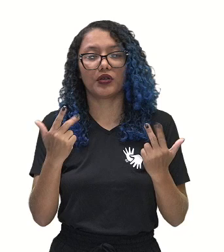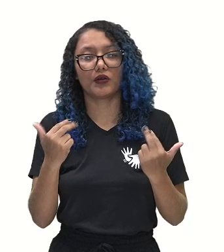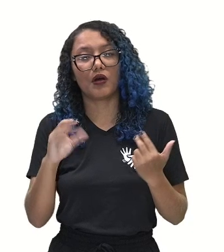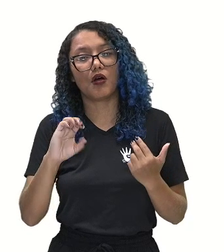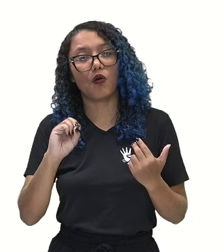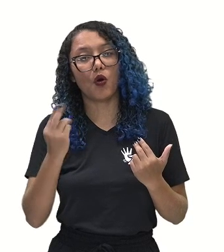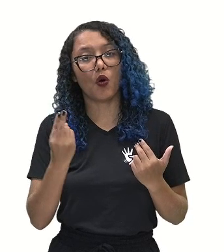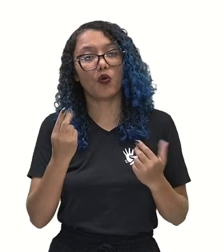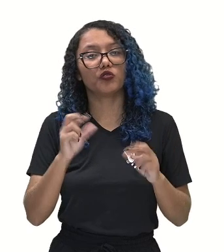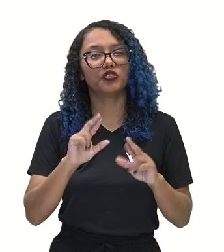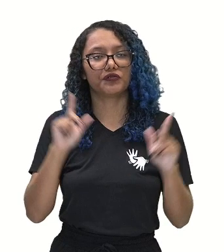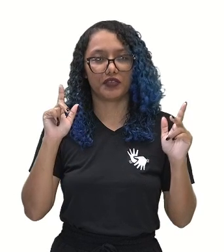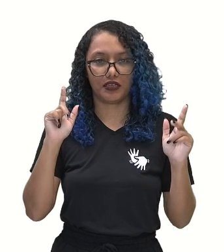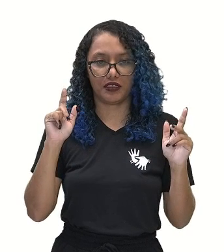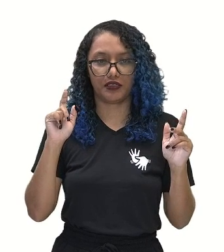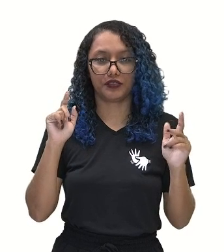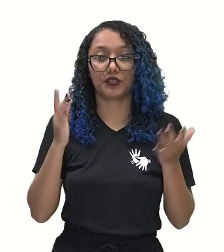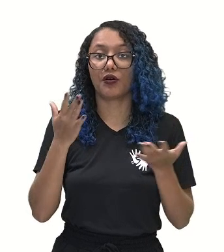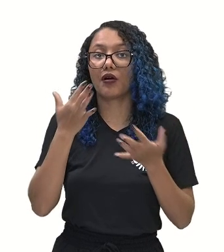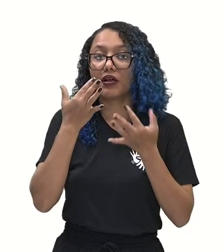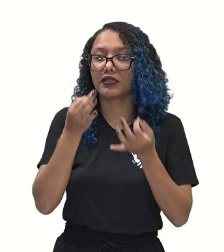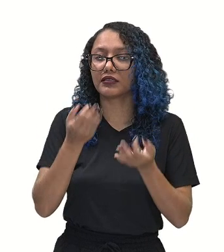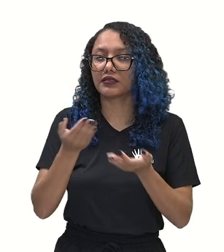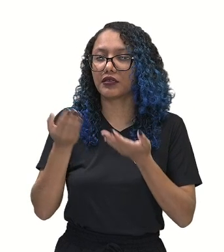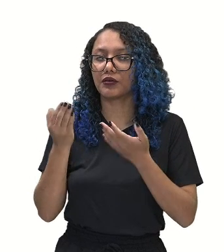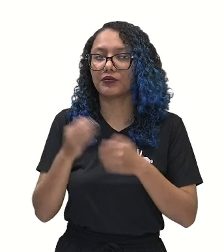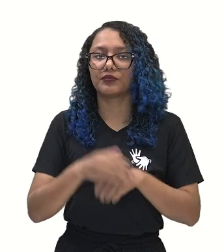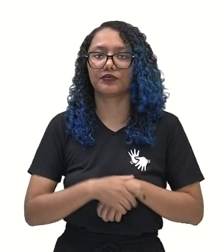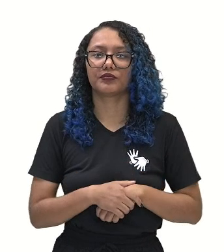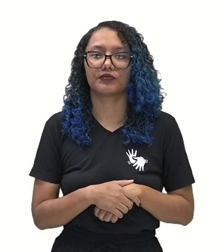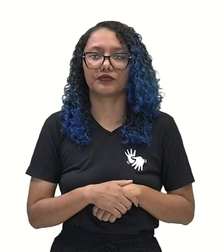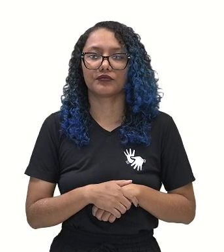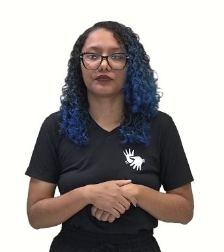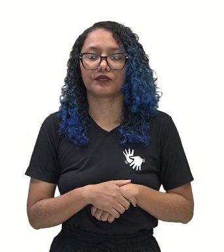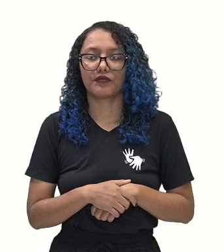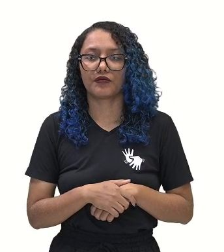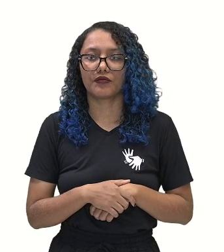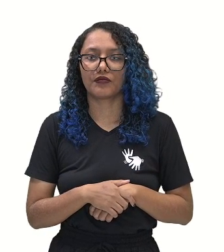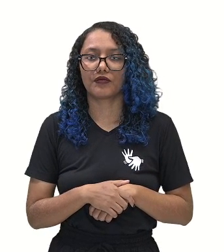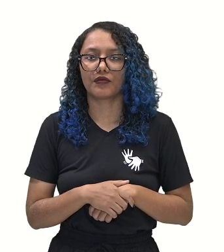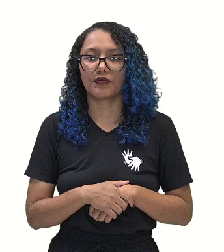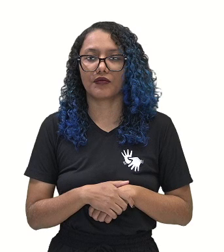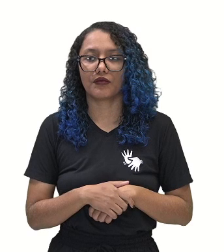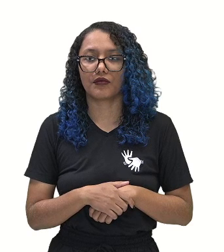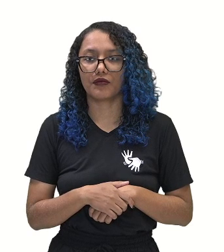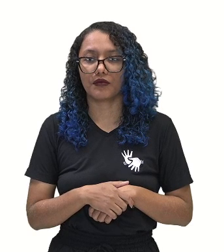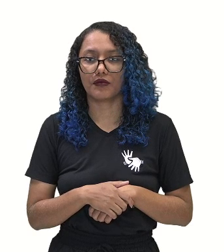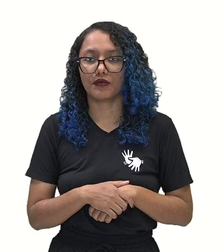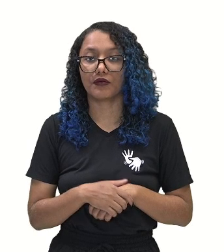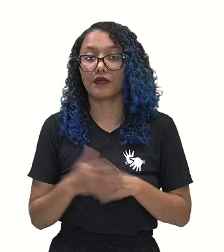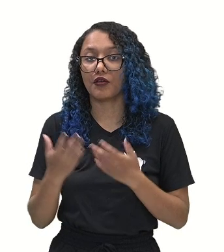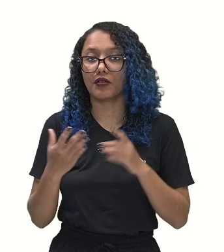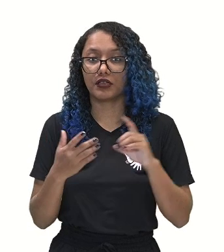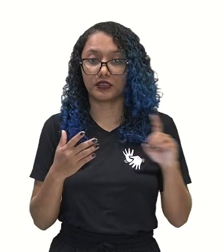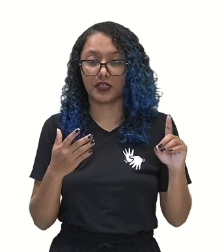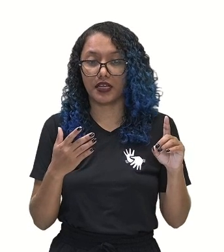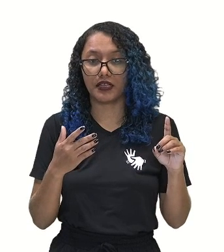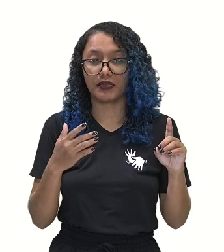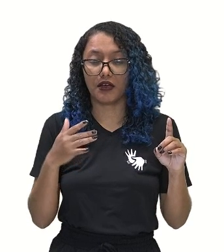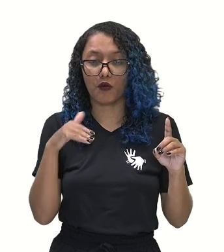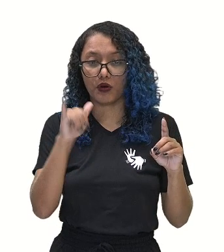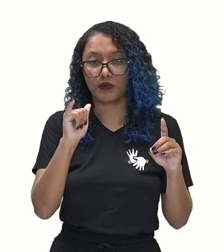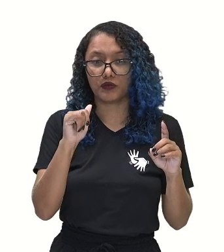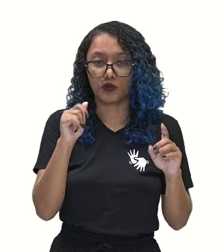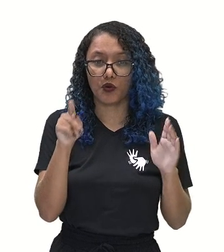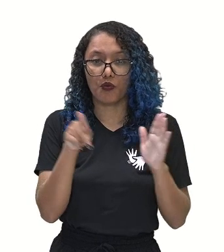não. Repare que nos pontos que estão aqui à nossa direita, os valores de y dos dois